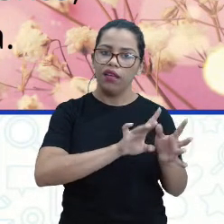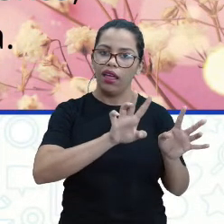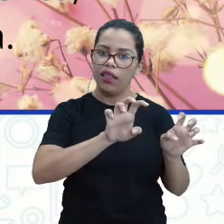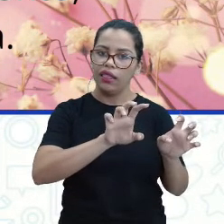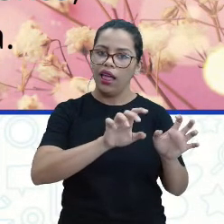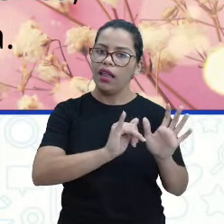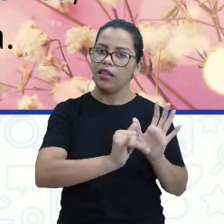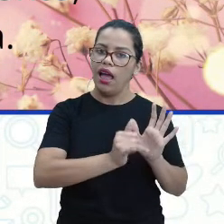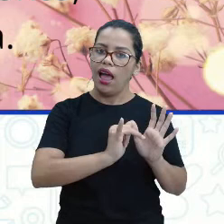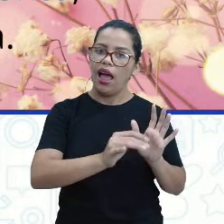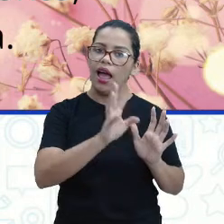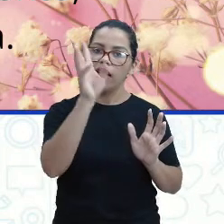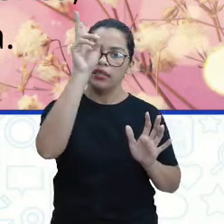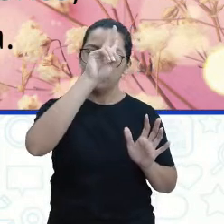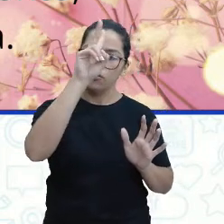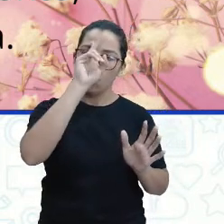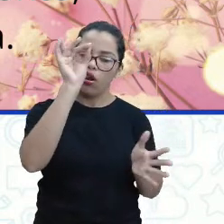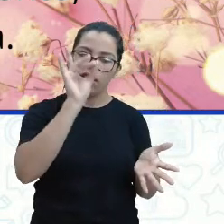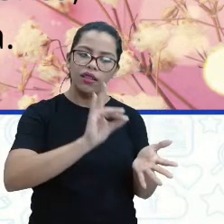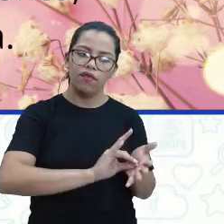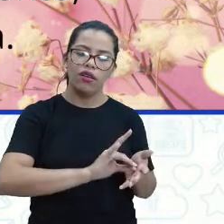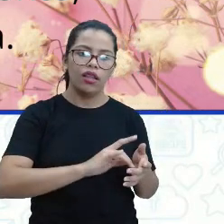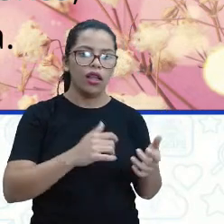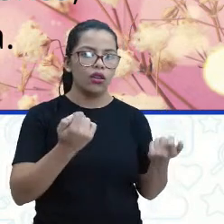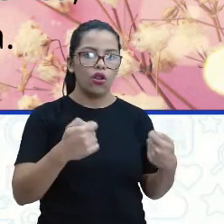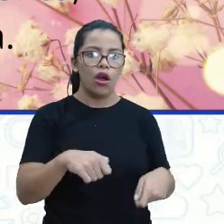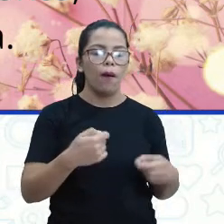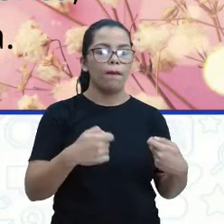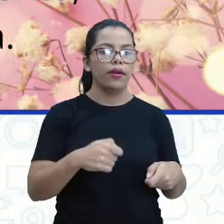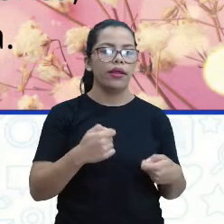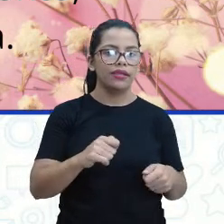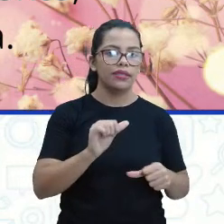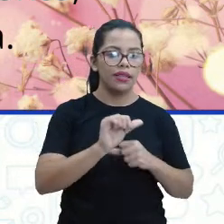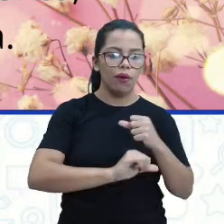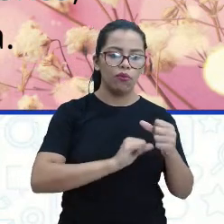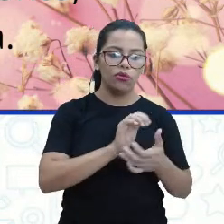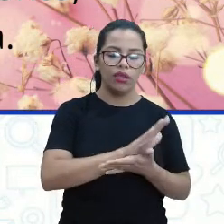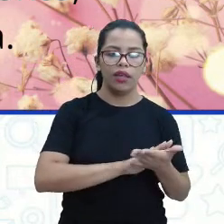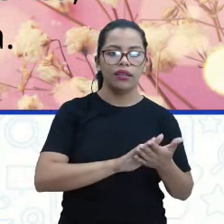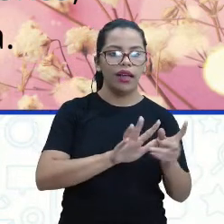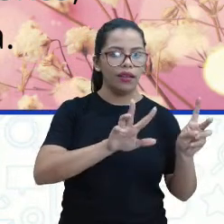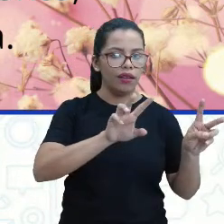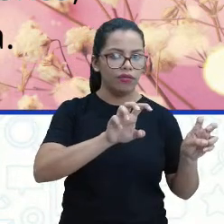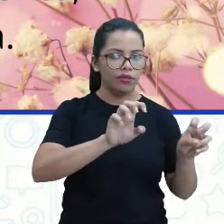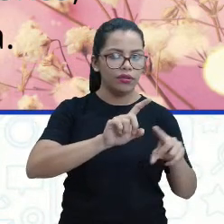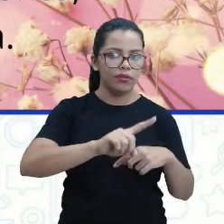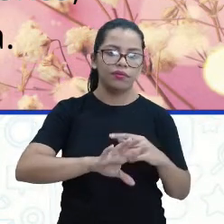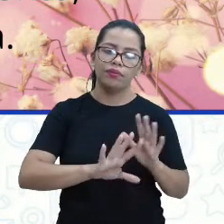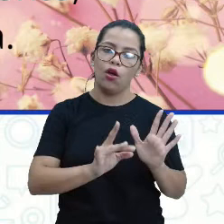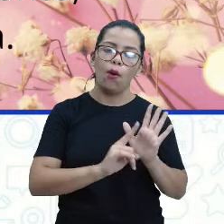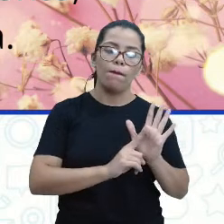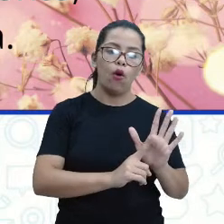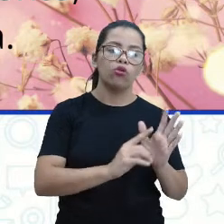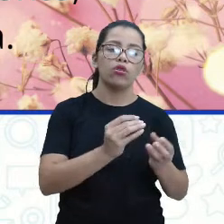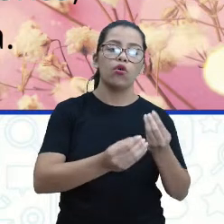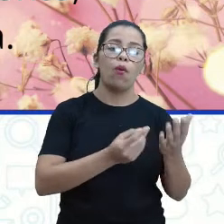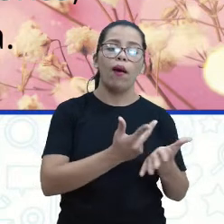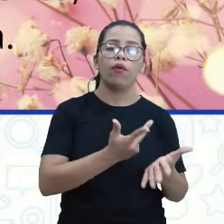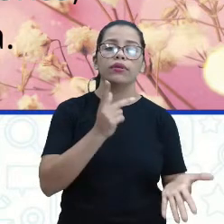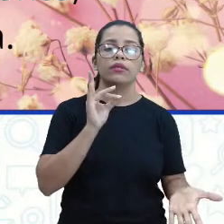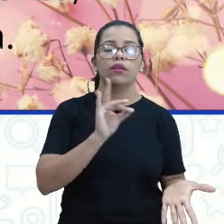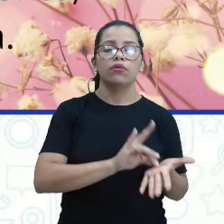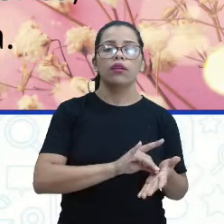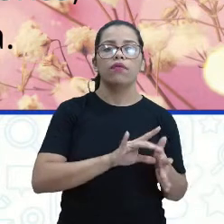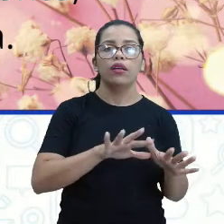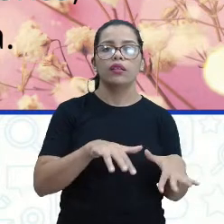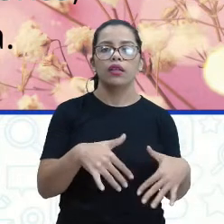fatos reais sem recriá-los, muitas aspas aí, limitando-se a mostrá-los como realmente aconteceram. Então, são gêneros